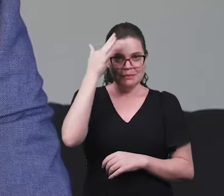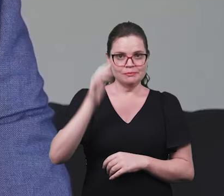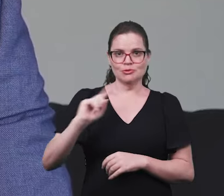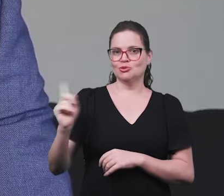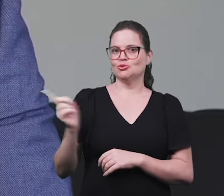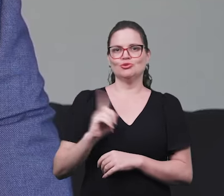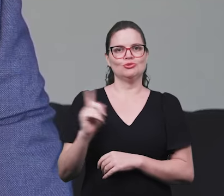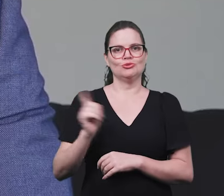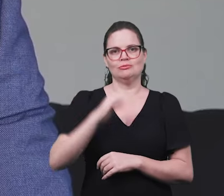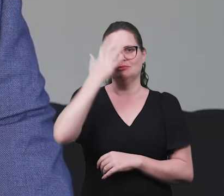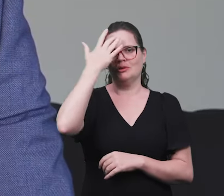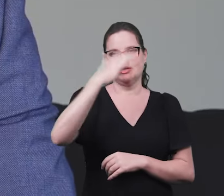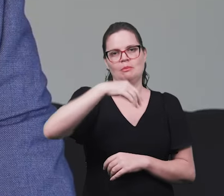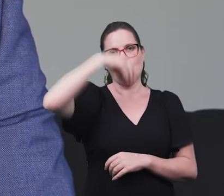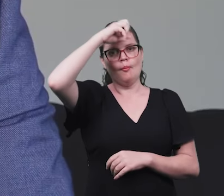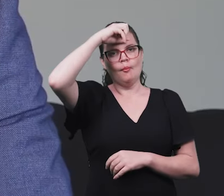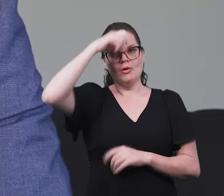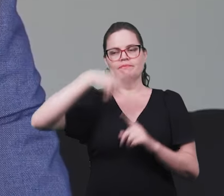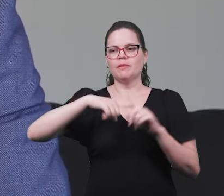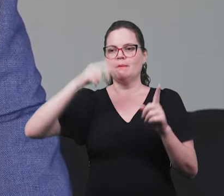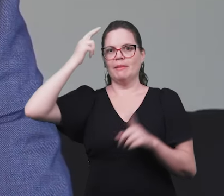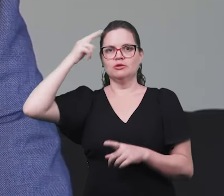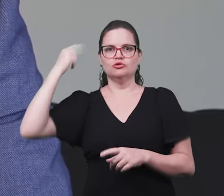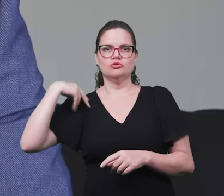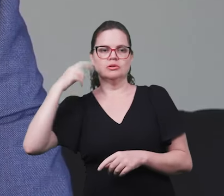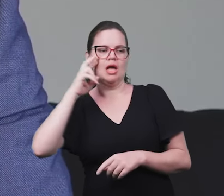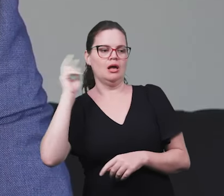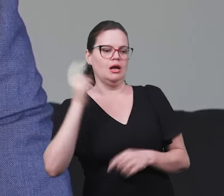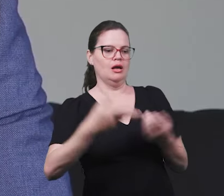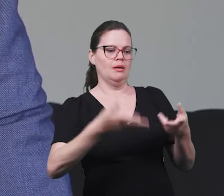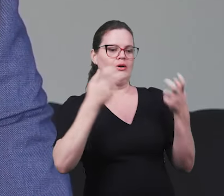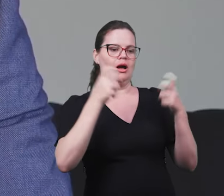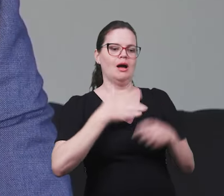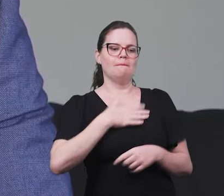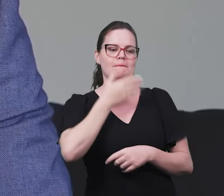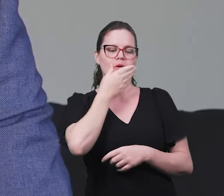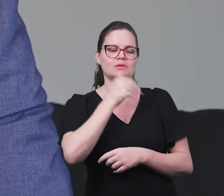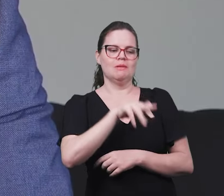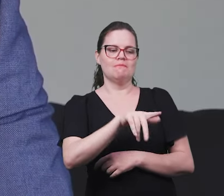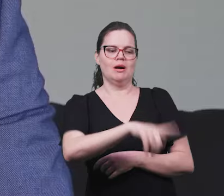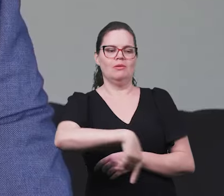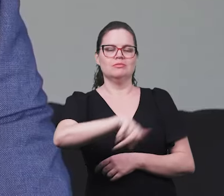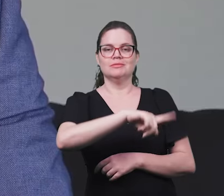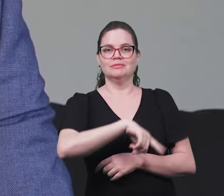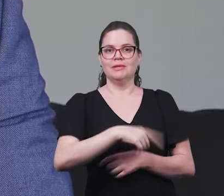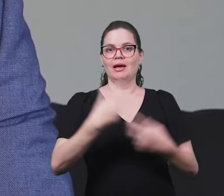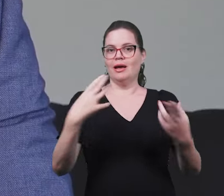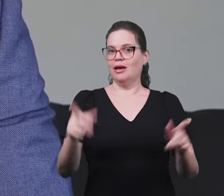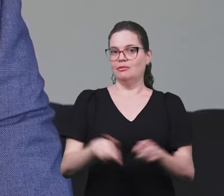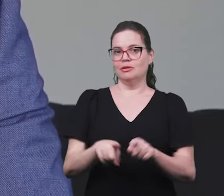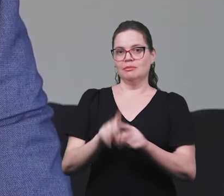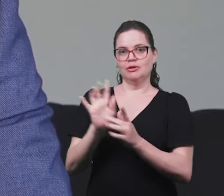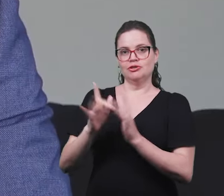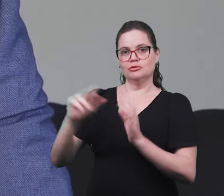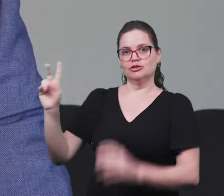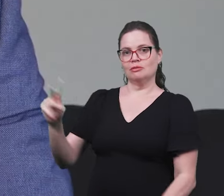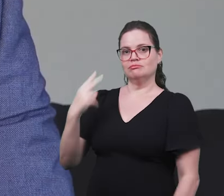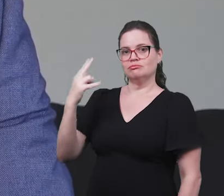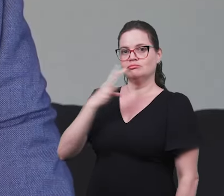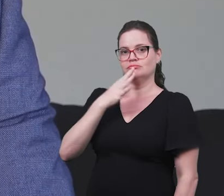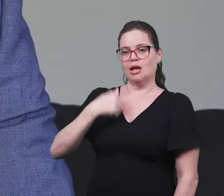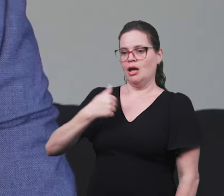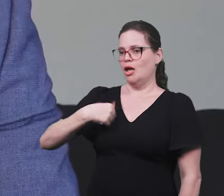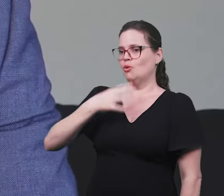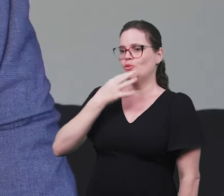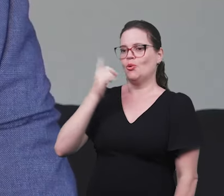Mas José os reconheceu como o Senhor ele sempre conhece a nossa vida. Antes mesmo de nós o conhecermos,